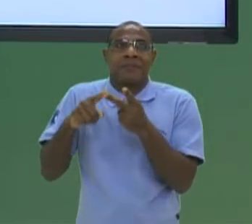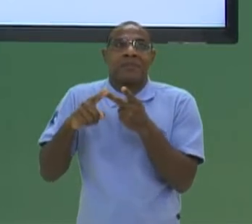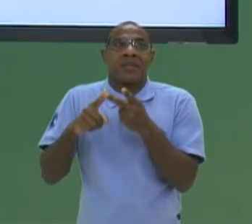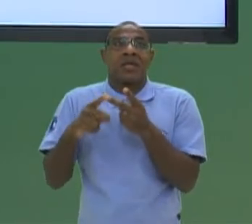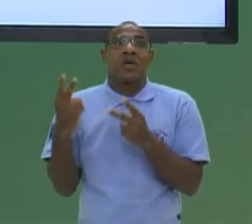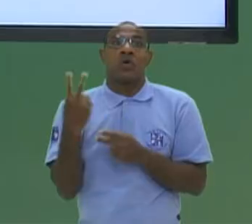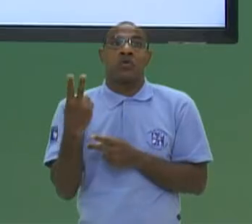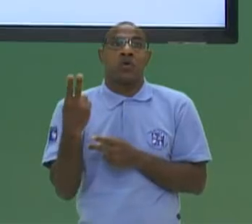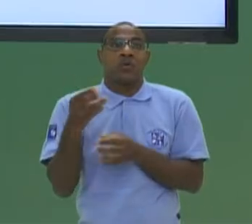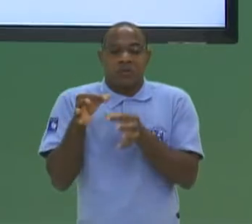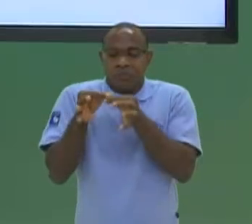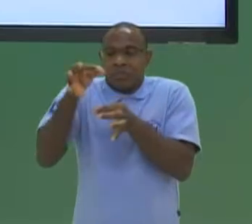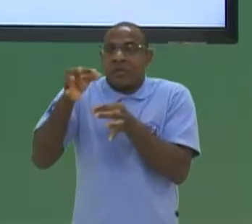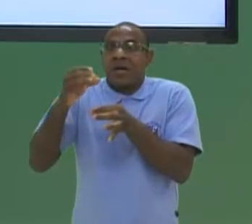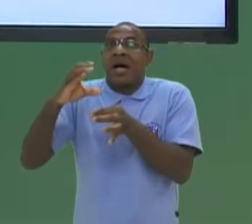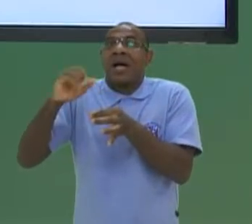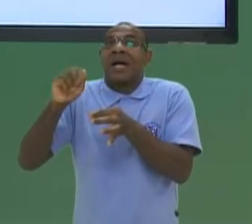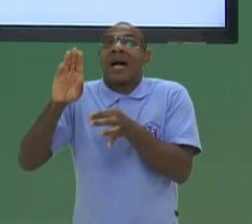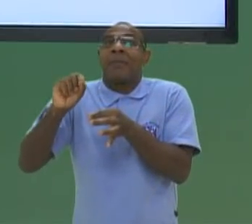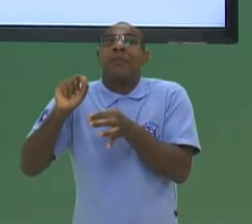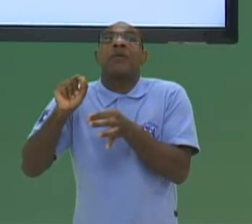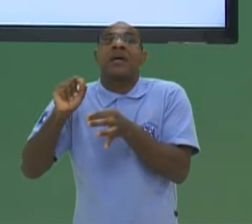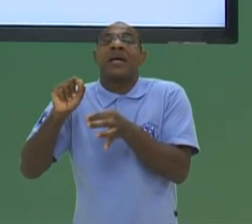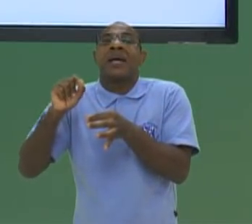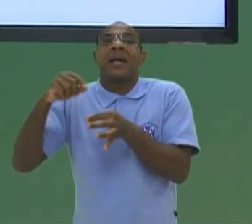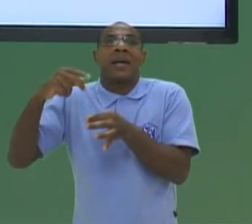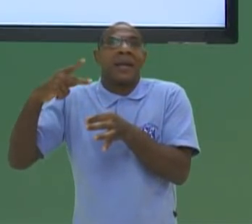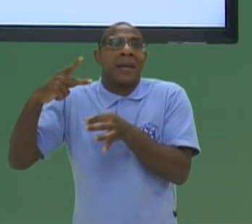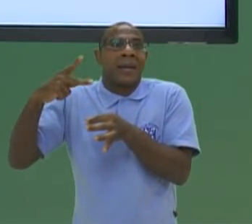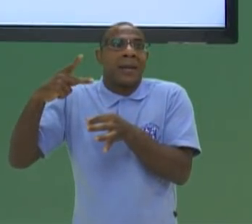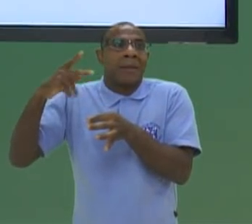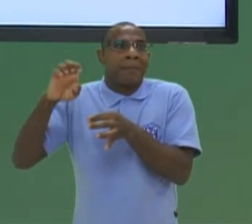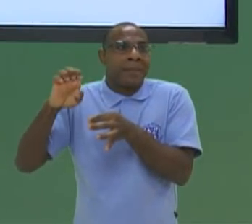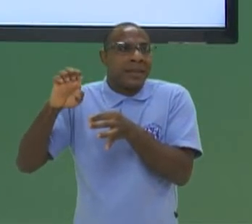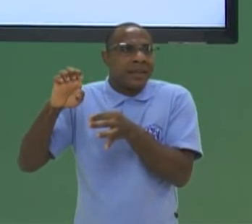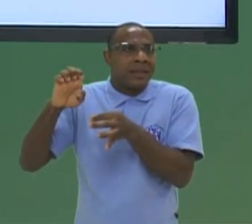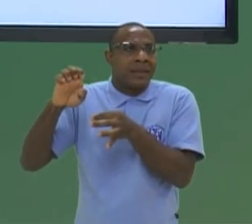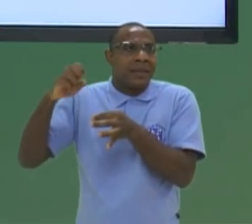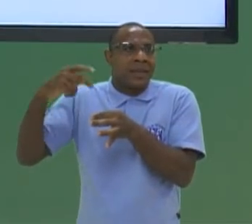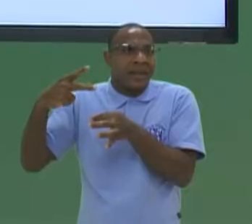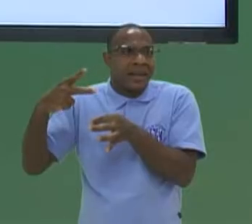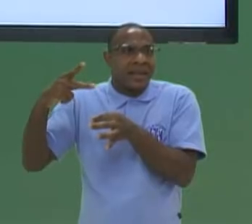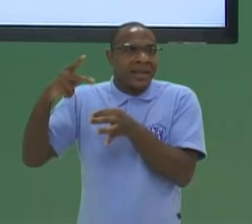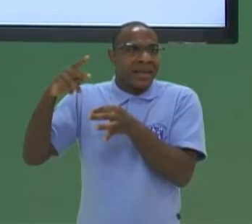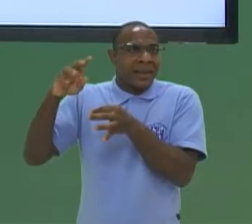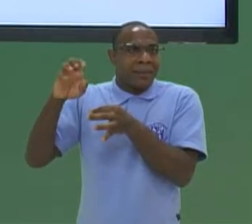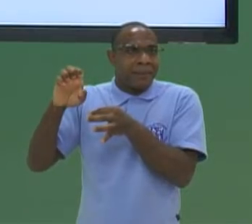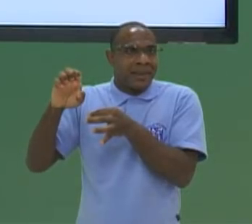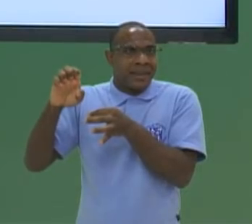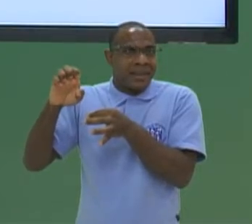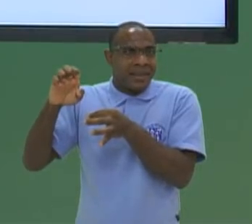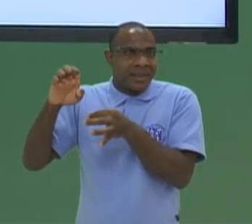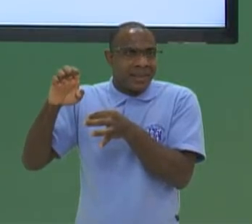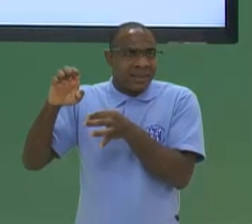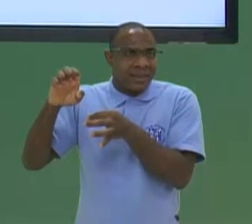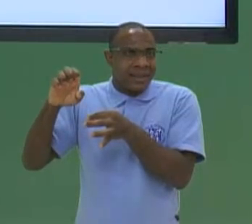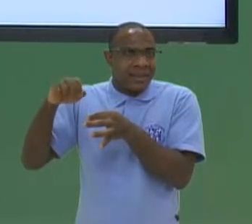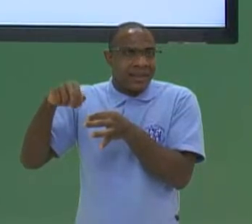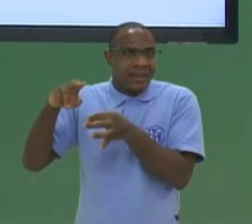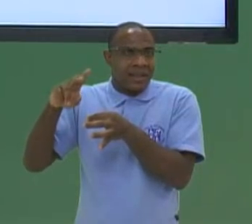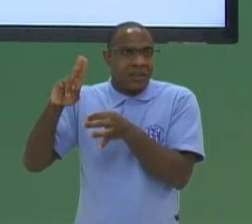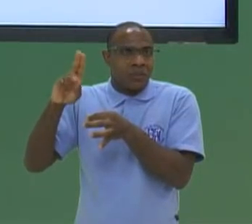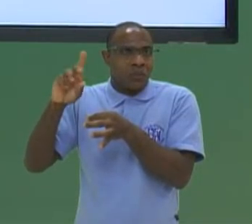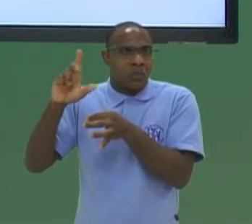a gente chama de pedúnculo. A parte 3 a gente chama de cálice, porque é o conjunto de todas as sépalas. A